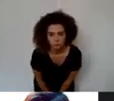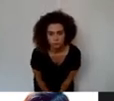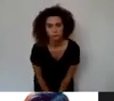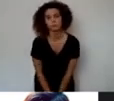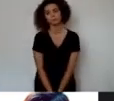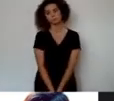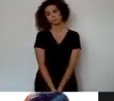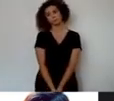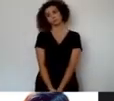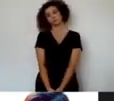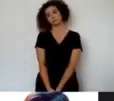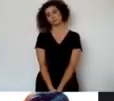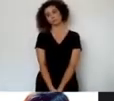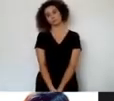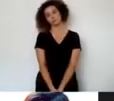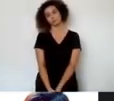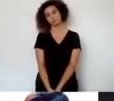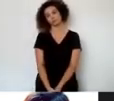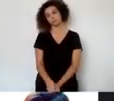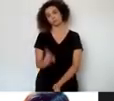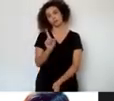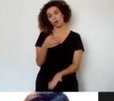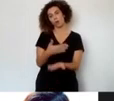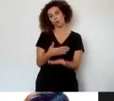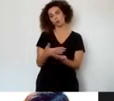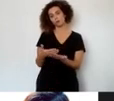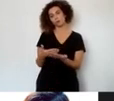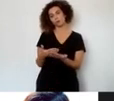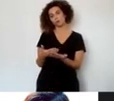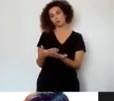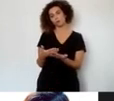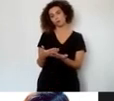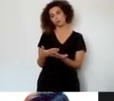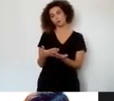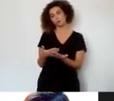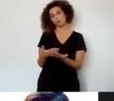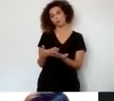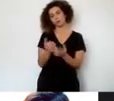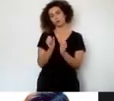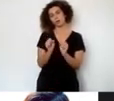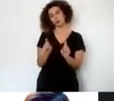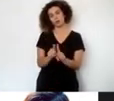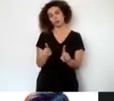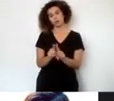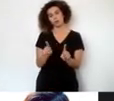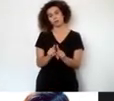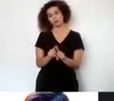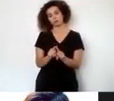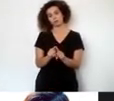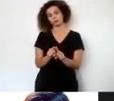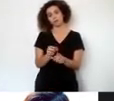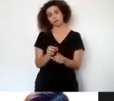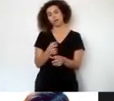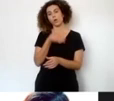Eu creio que é o início, né? Talvez, assim, nesse sentido, na área também, né? Pode dar várias indicações,